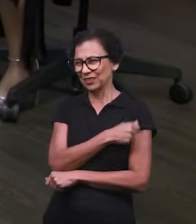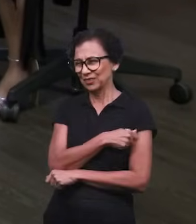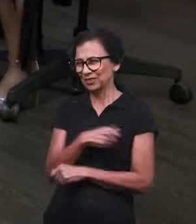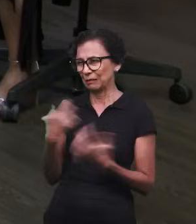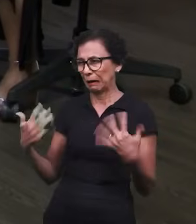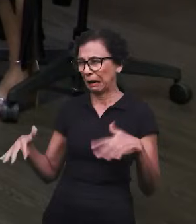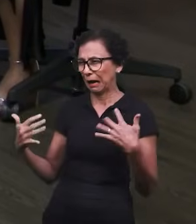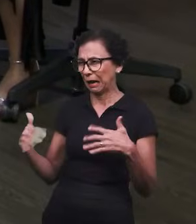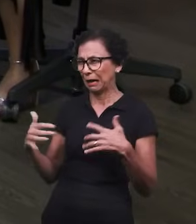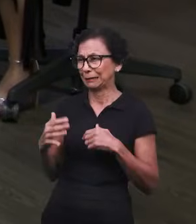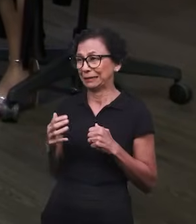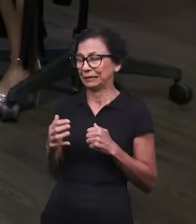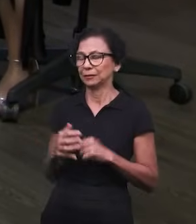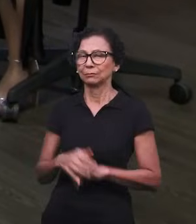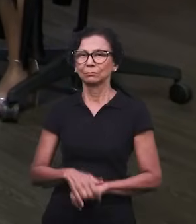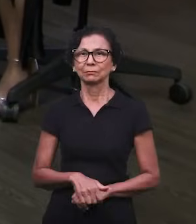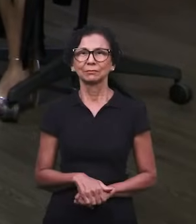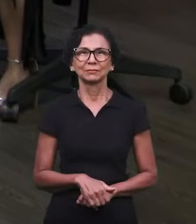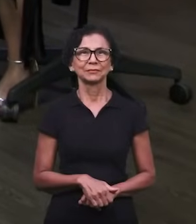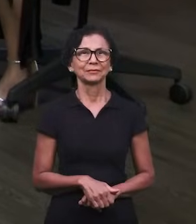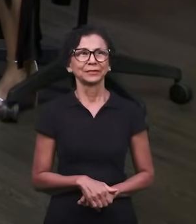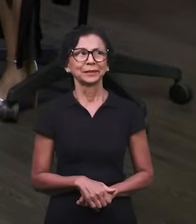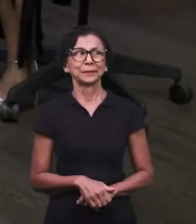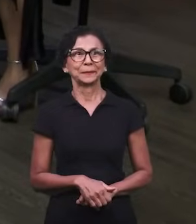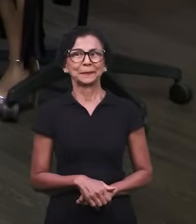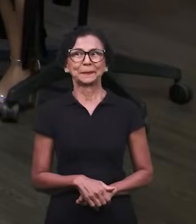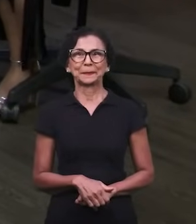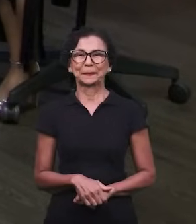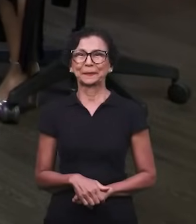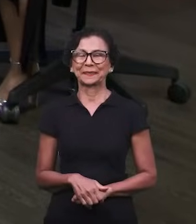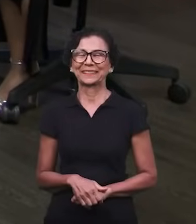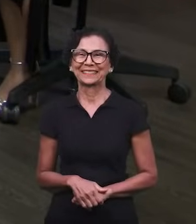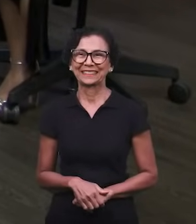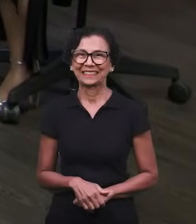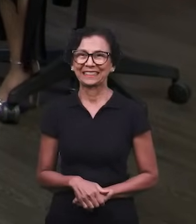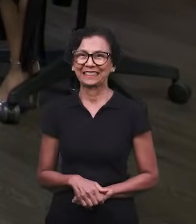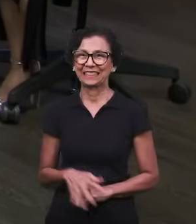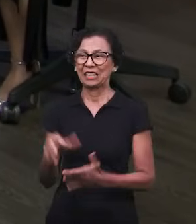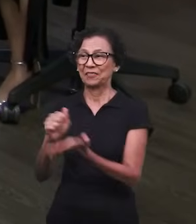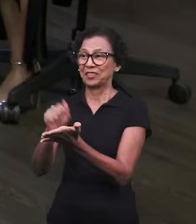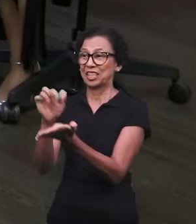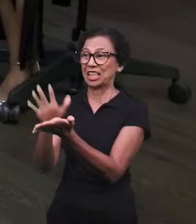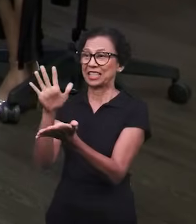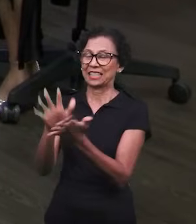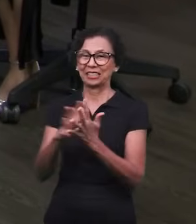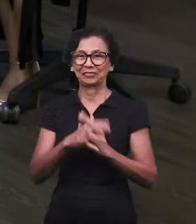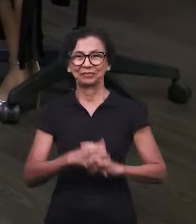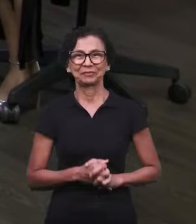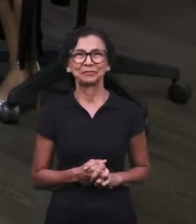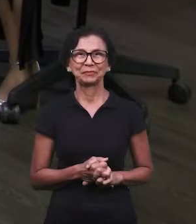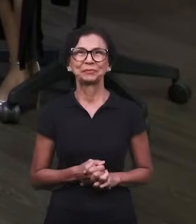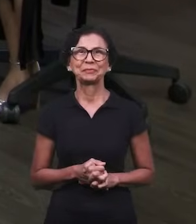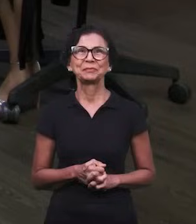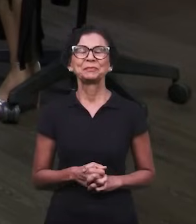boa. Tem que ter uma compensação, né? Nossa vingança. Nossa vingança.